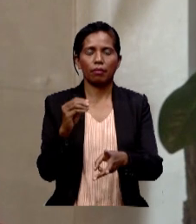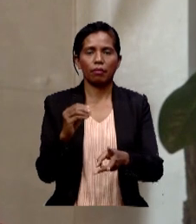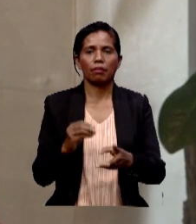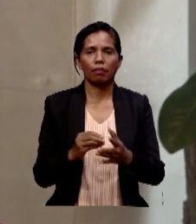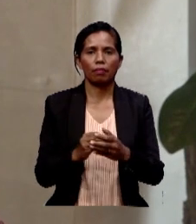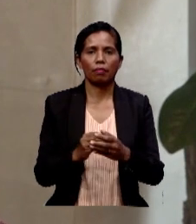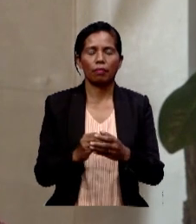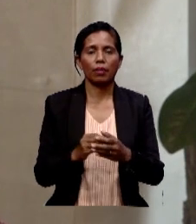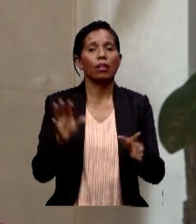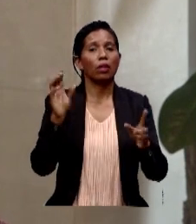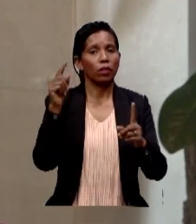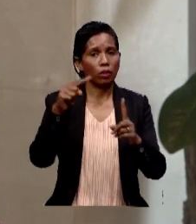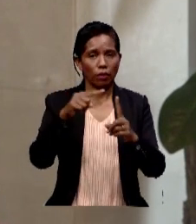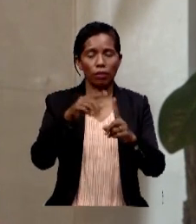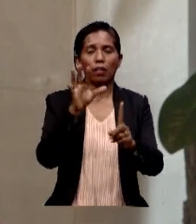toi eleição,